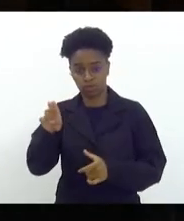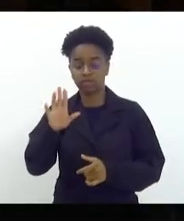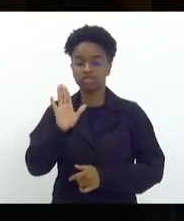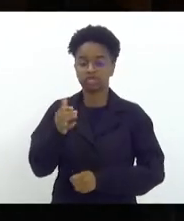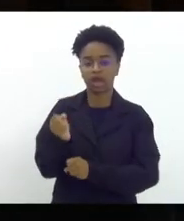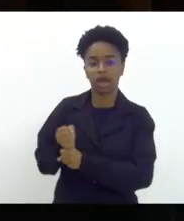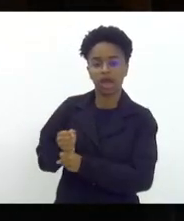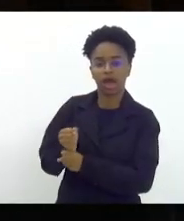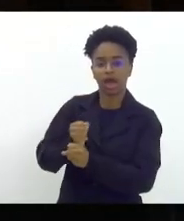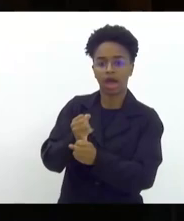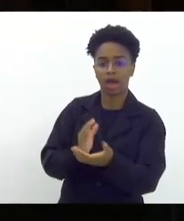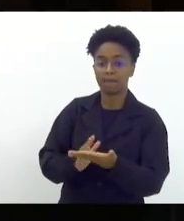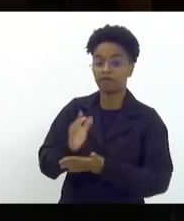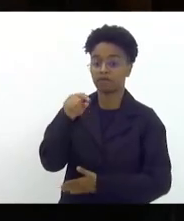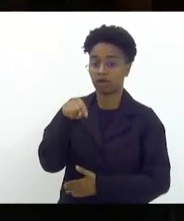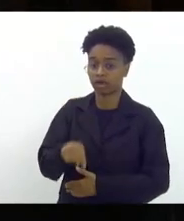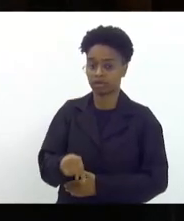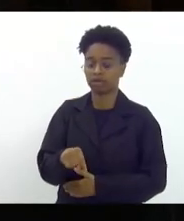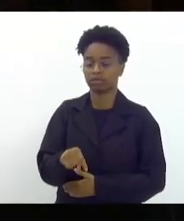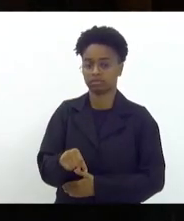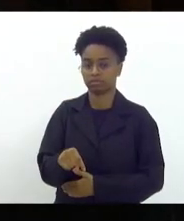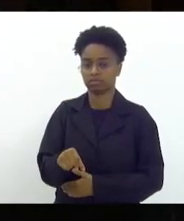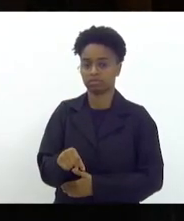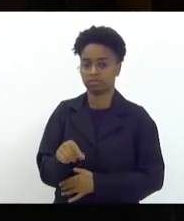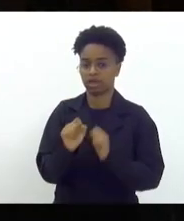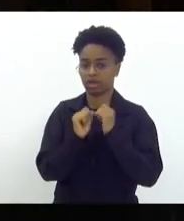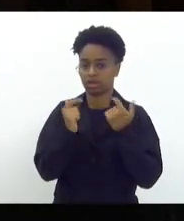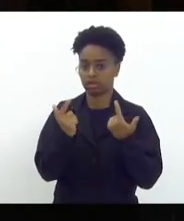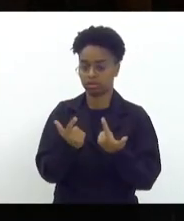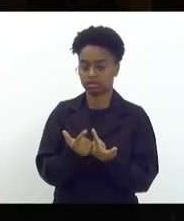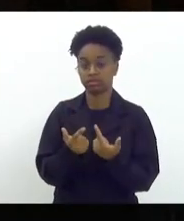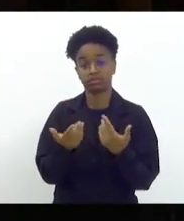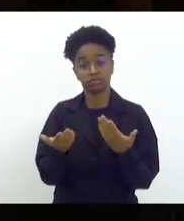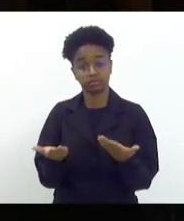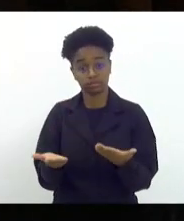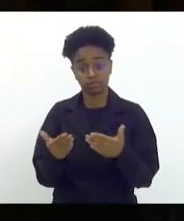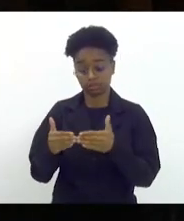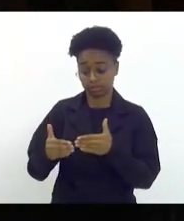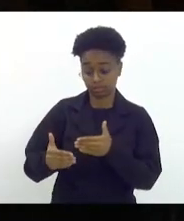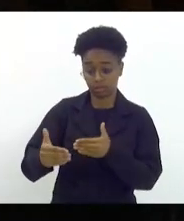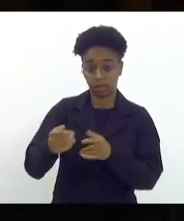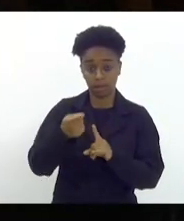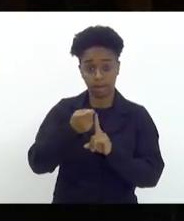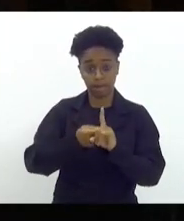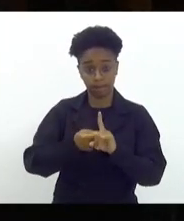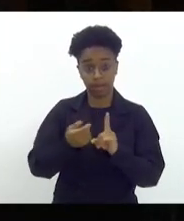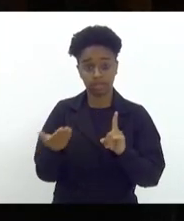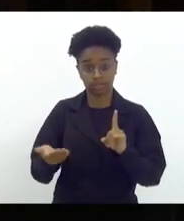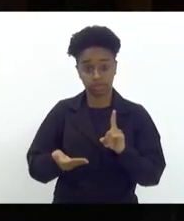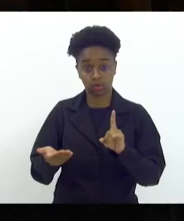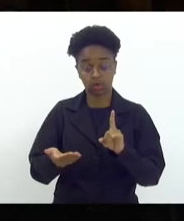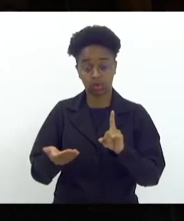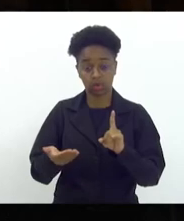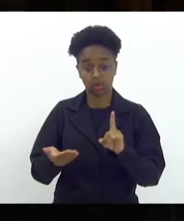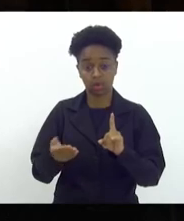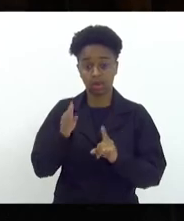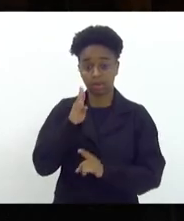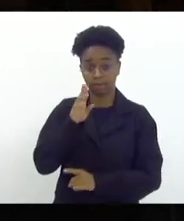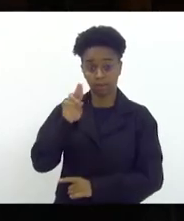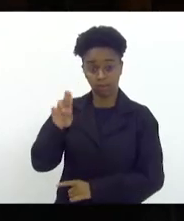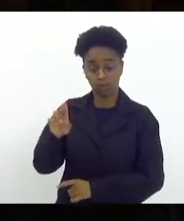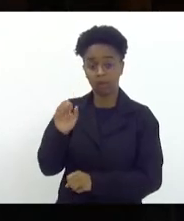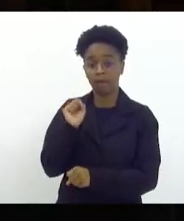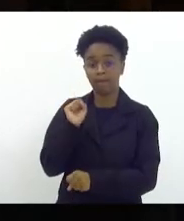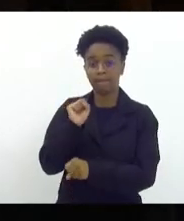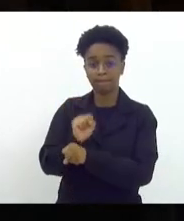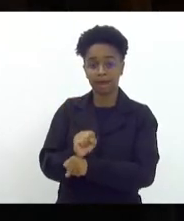aprovado aqui na Assembleia Legislativa com isso a partir desse mês o bilhete único Deixa de